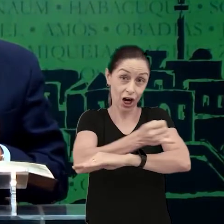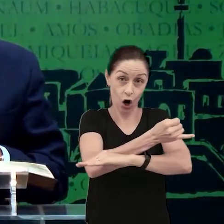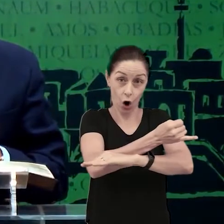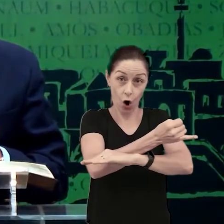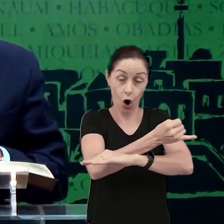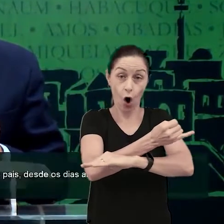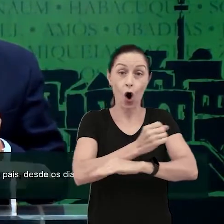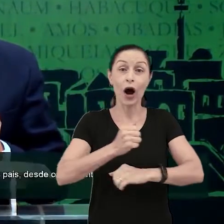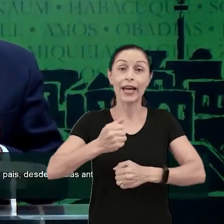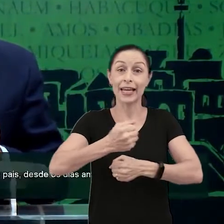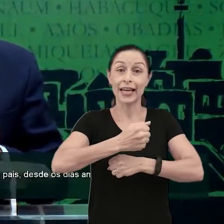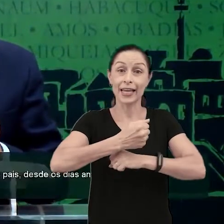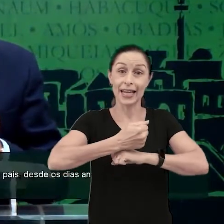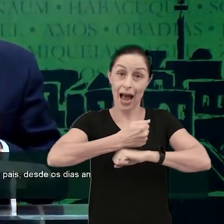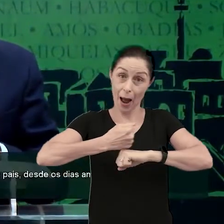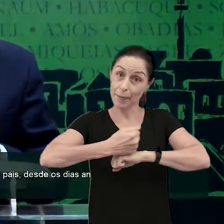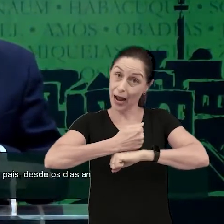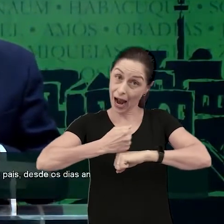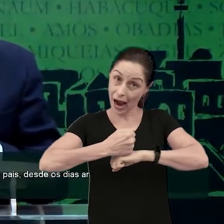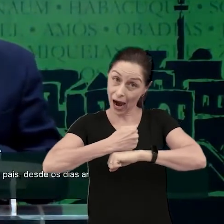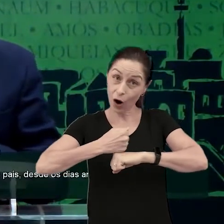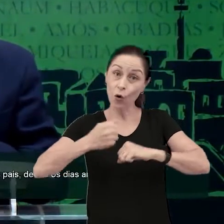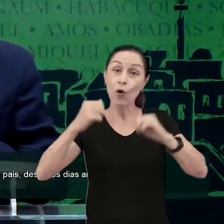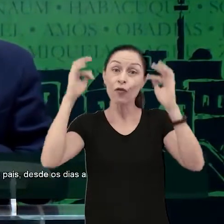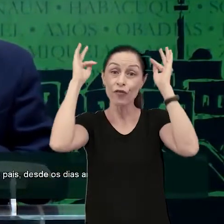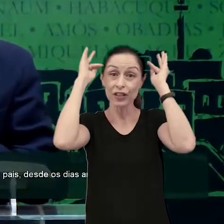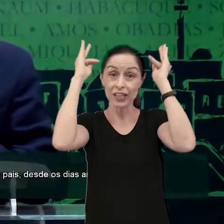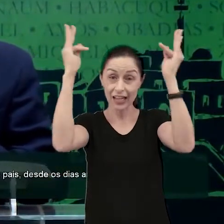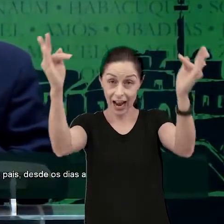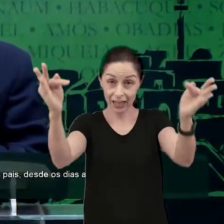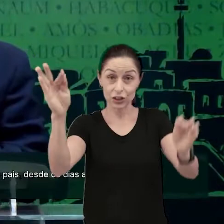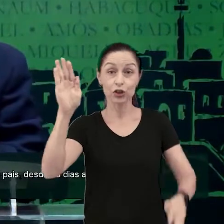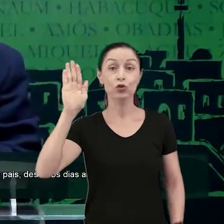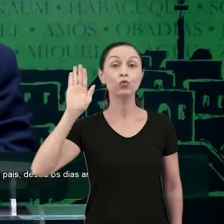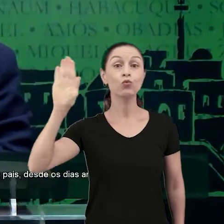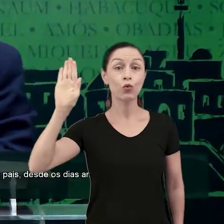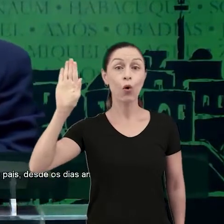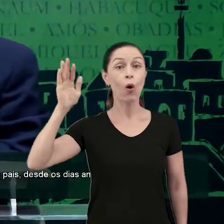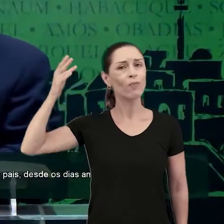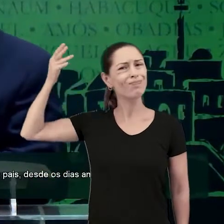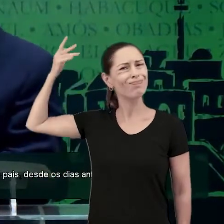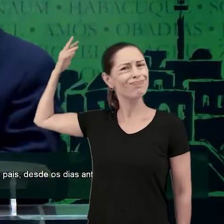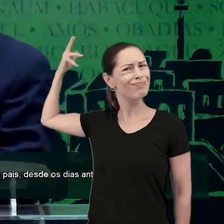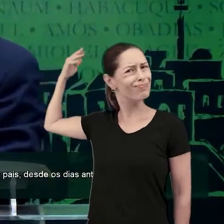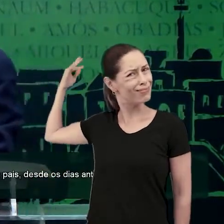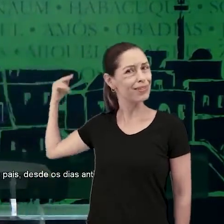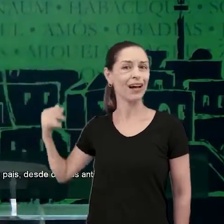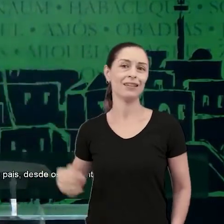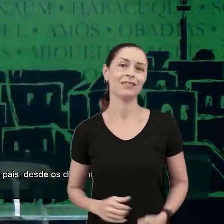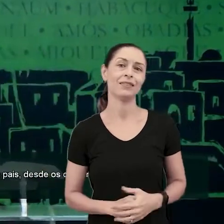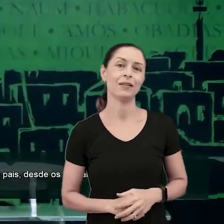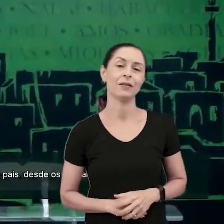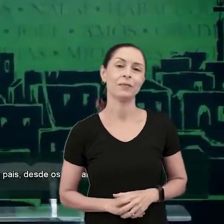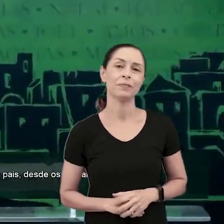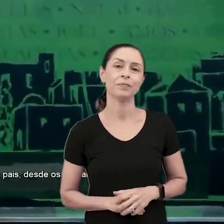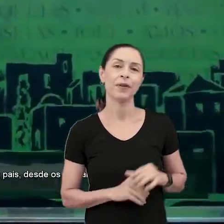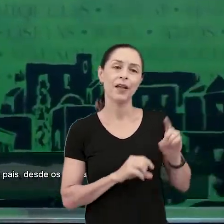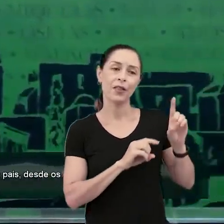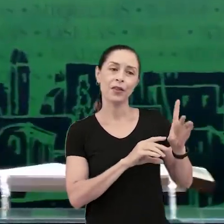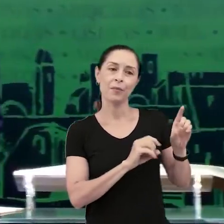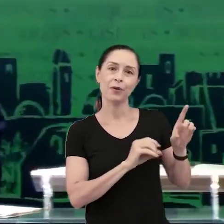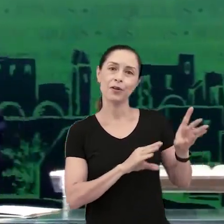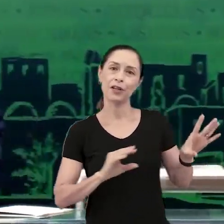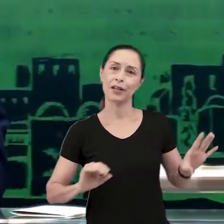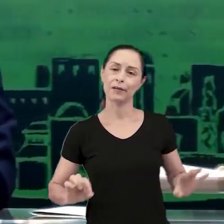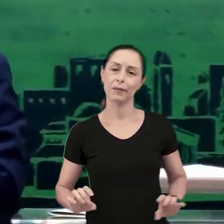misericórdia, as quais juraste a nossos pais desde os dias antigos. Se existe uma doutrina gloriosa que